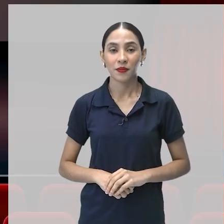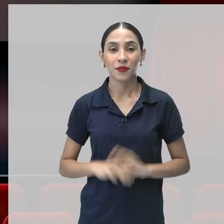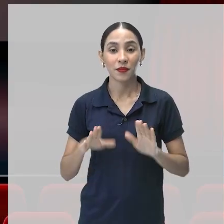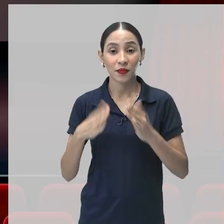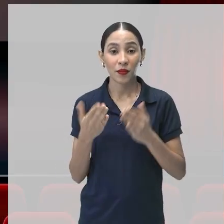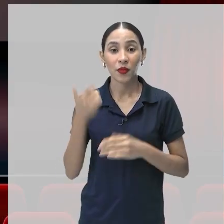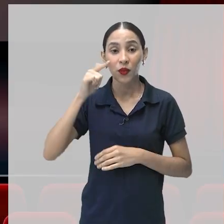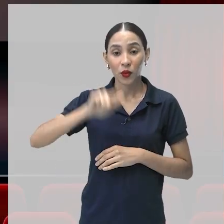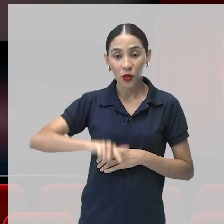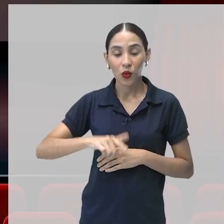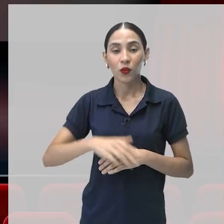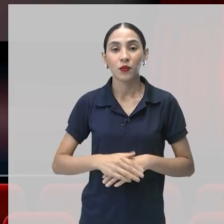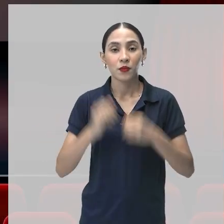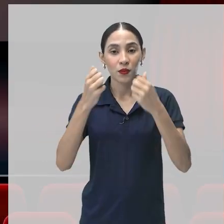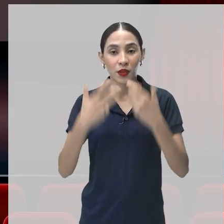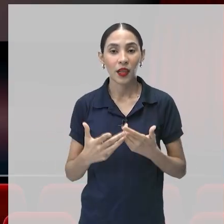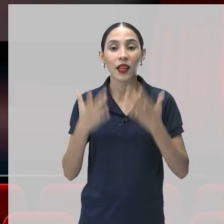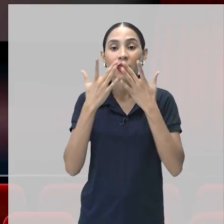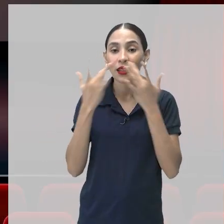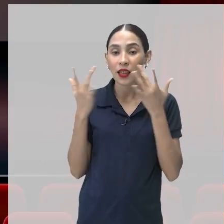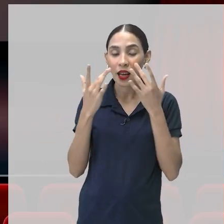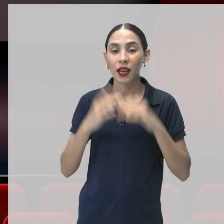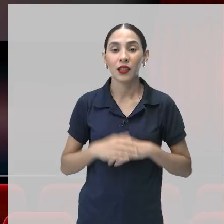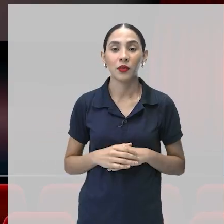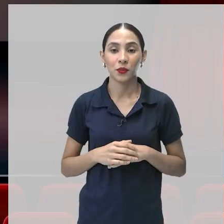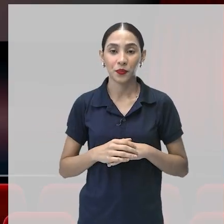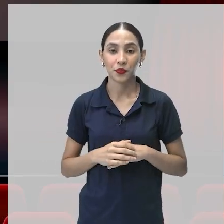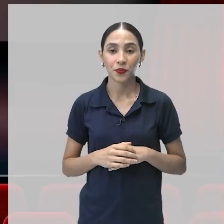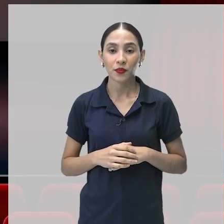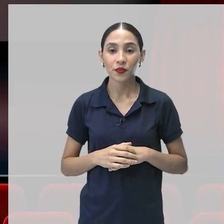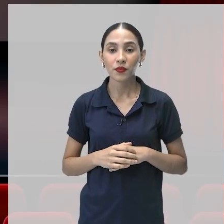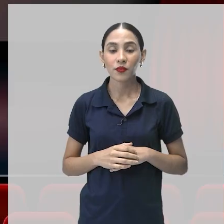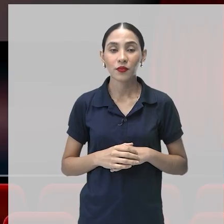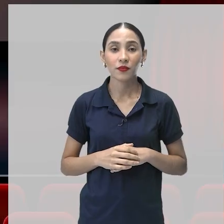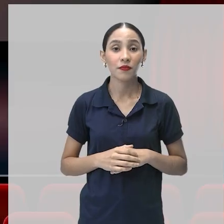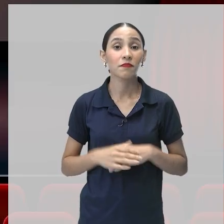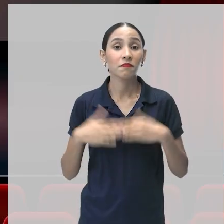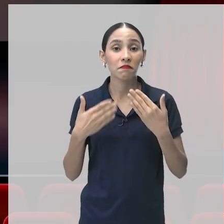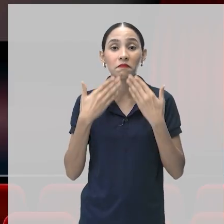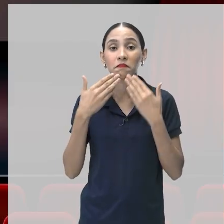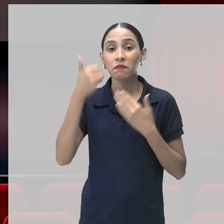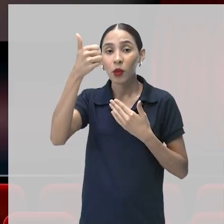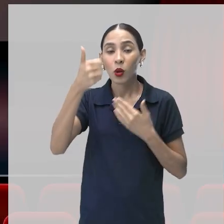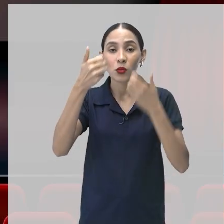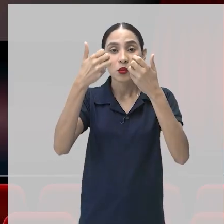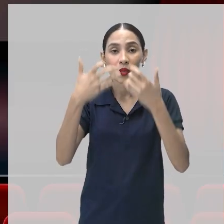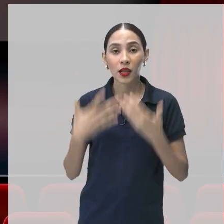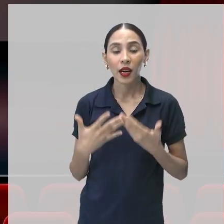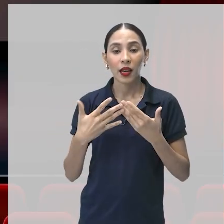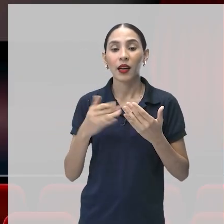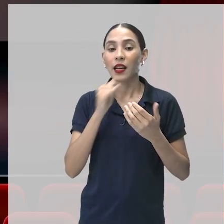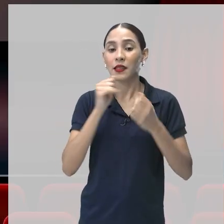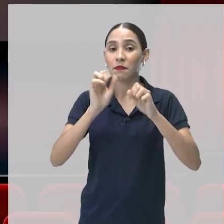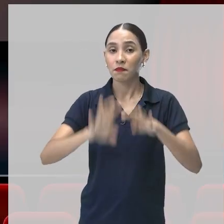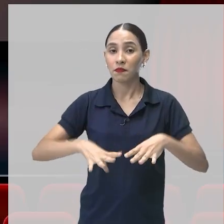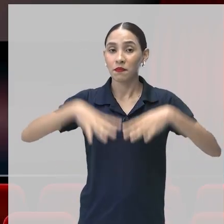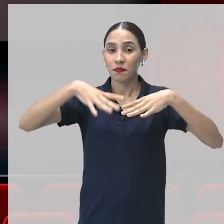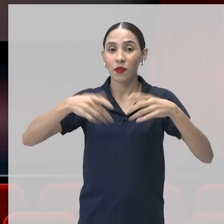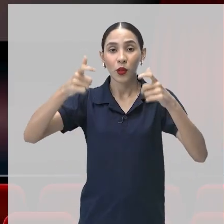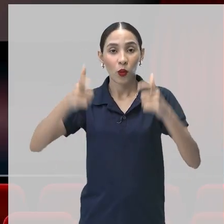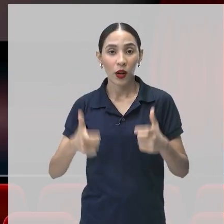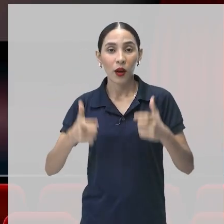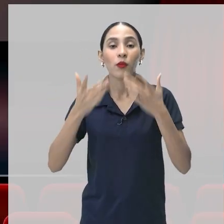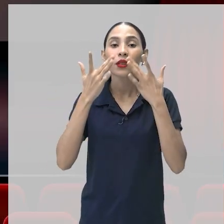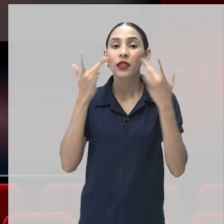Então, mais uma vez, como eu vou falar sobre teatro, gênero teatral, então nada melhor do que falar de em cima de um palco de um teatro.